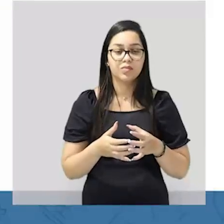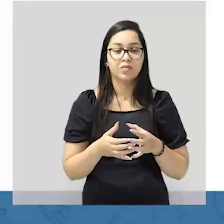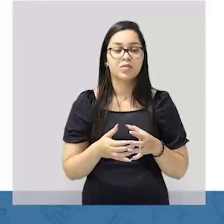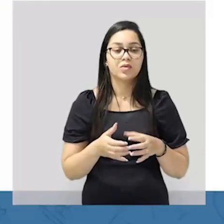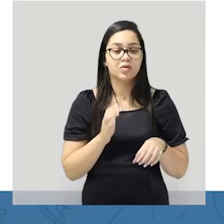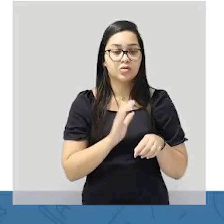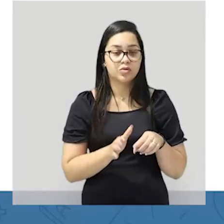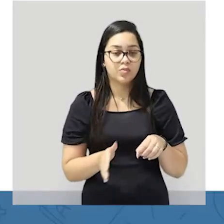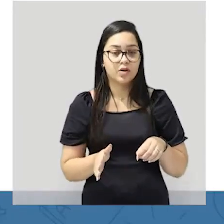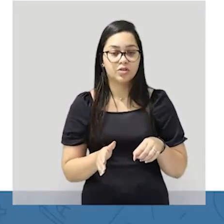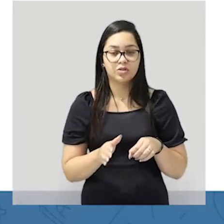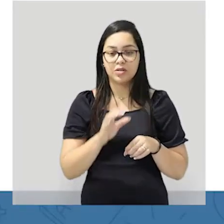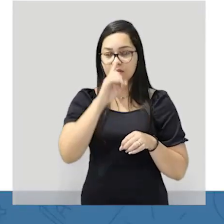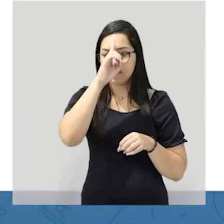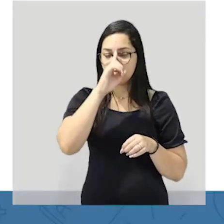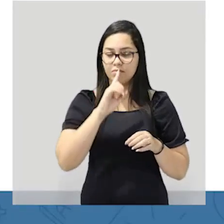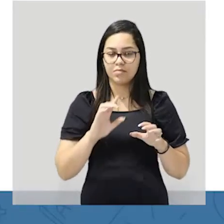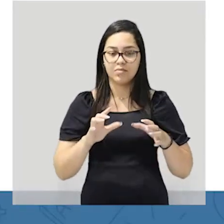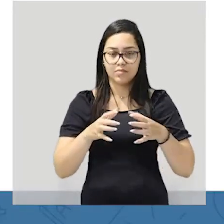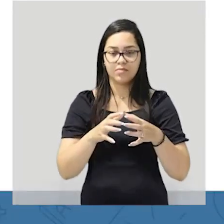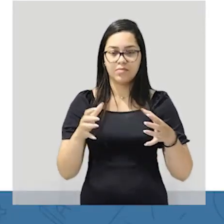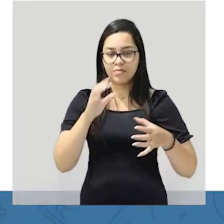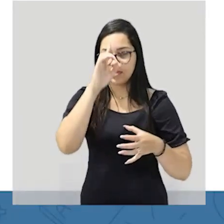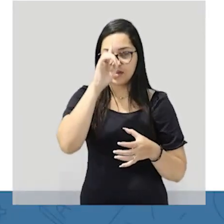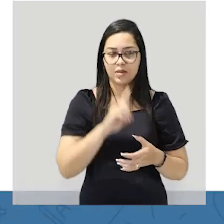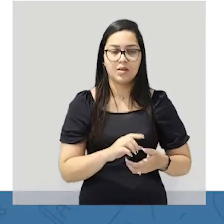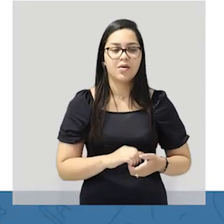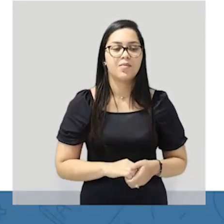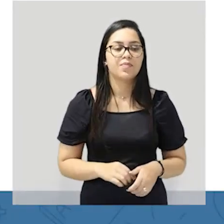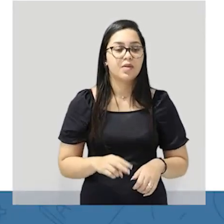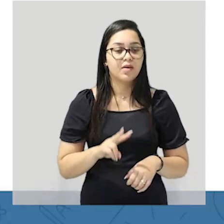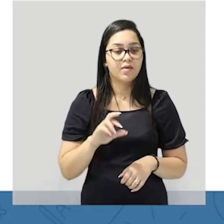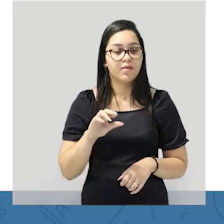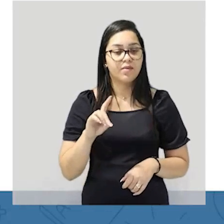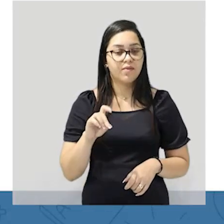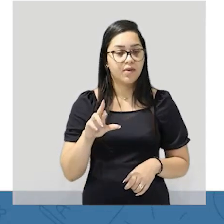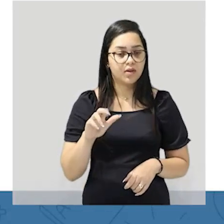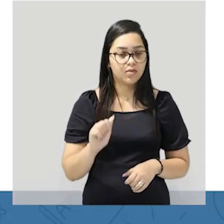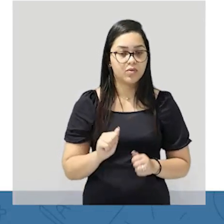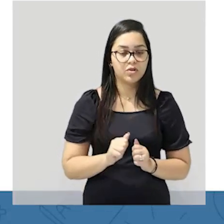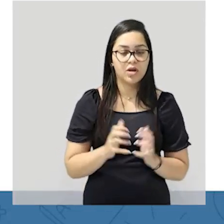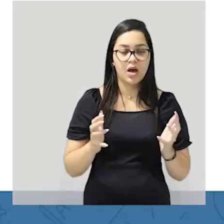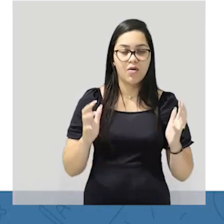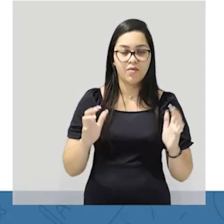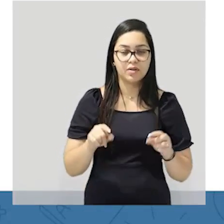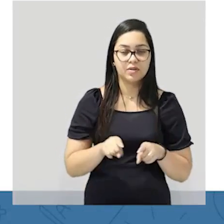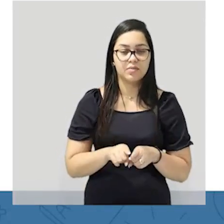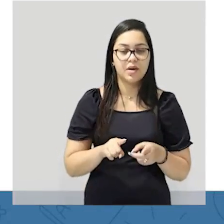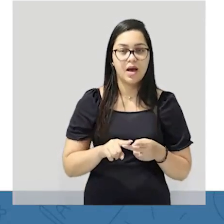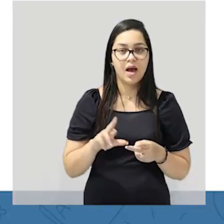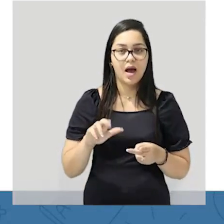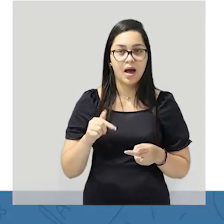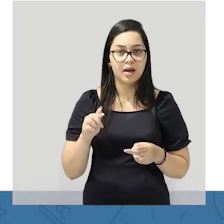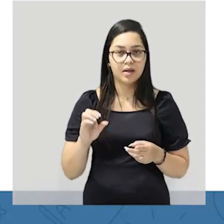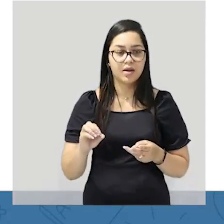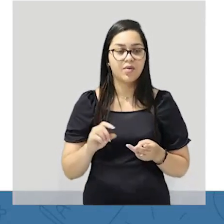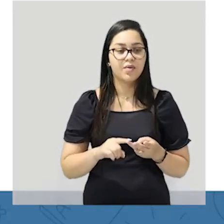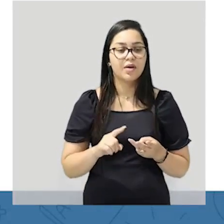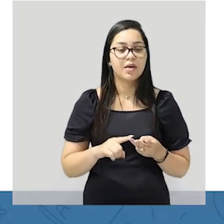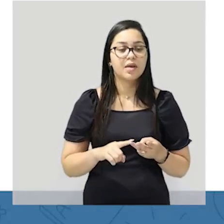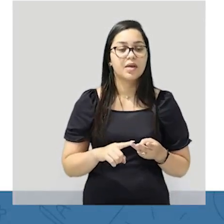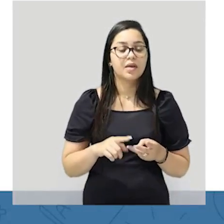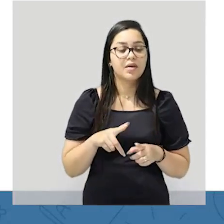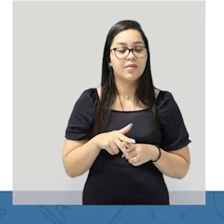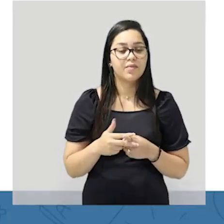vai pegar essa doença, mas hiperônimo do nome, das nomenclaturas, a gente chama de hiperônimo. Ah, ele tá com uma doença.